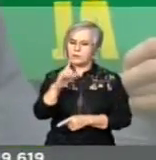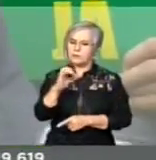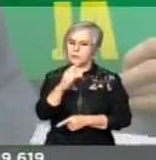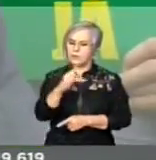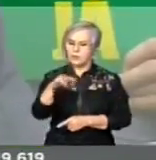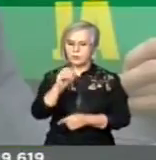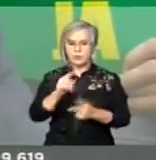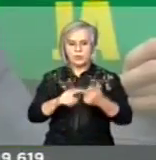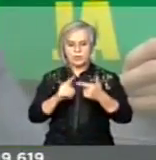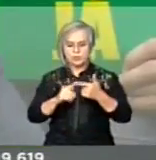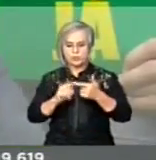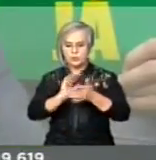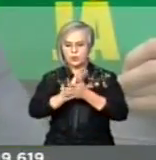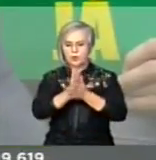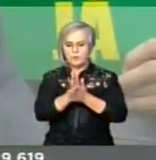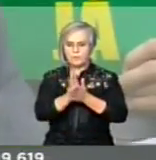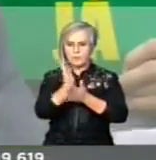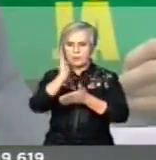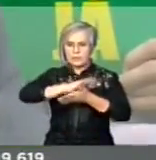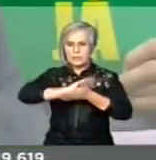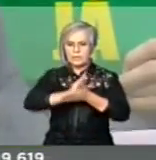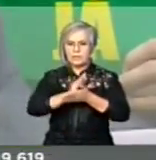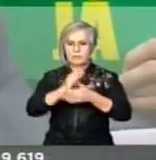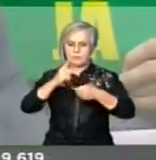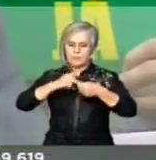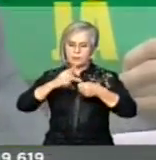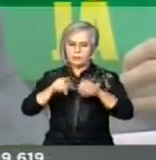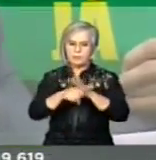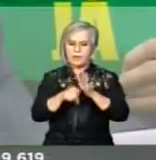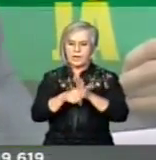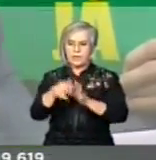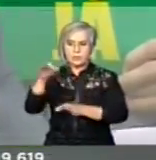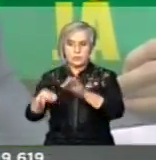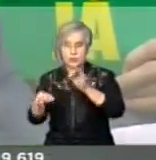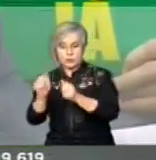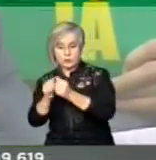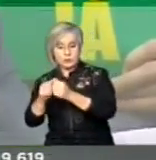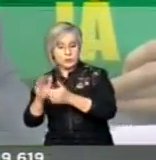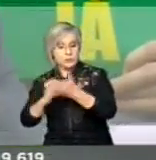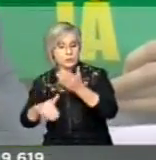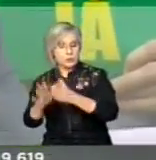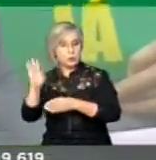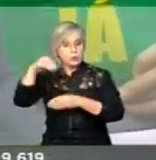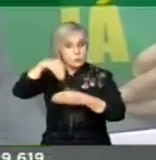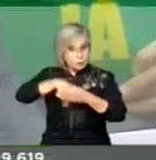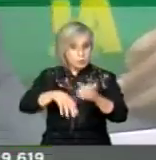da Petrobras, as interferências na justiça, farão parte